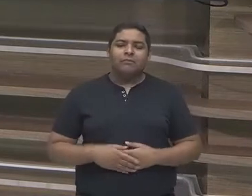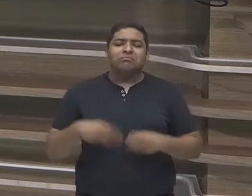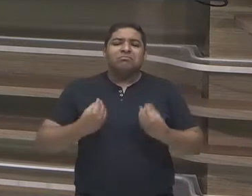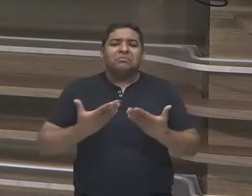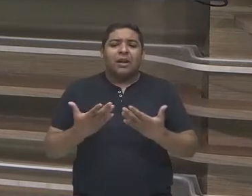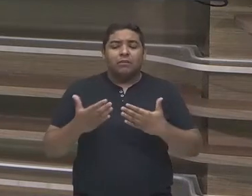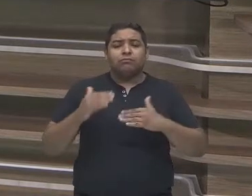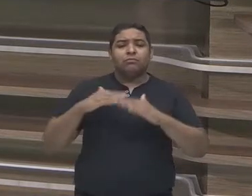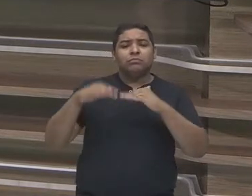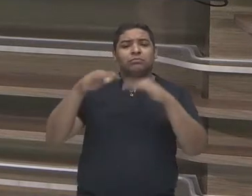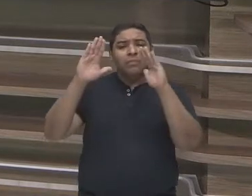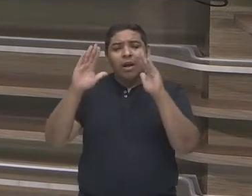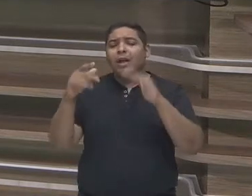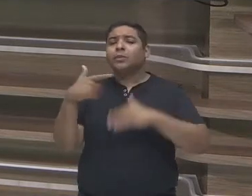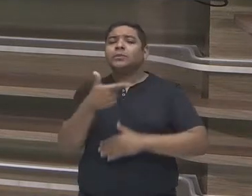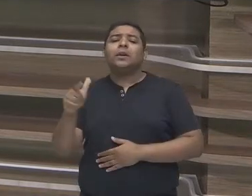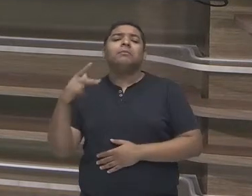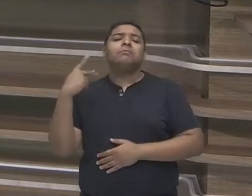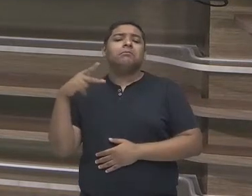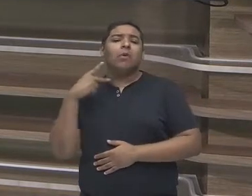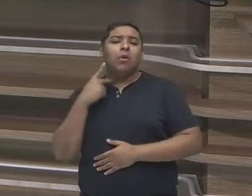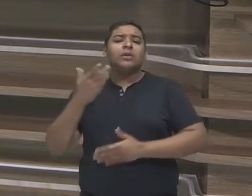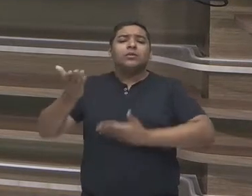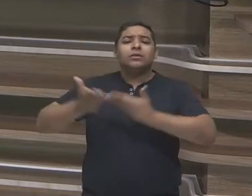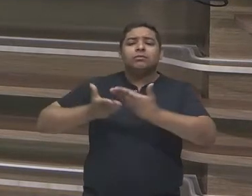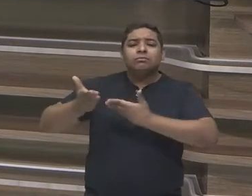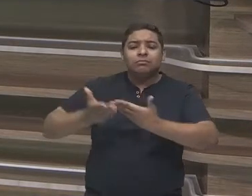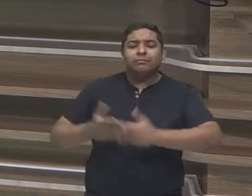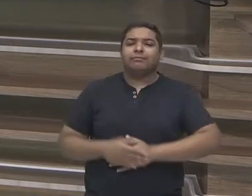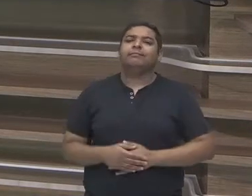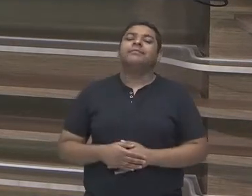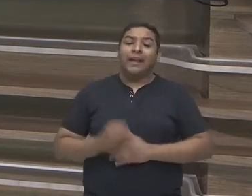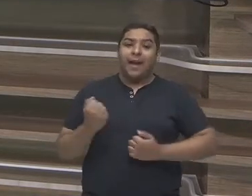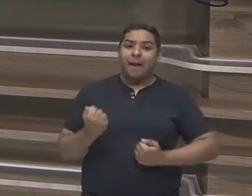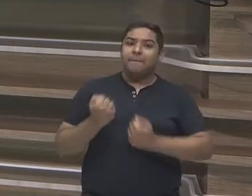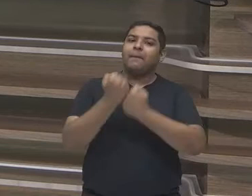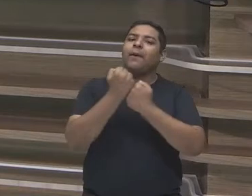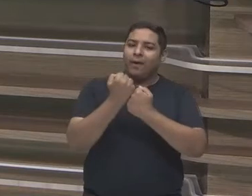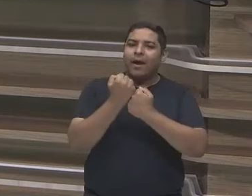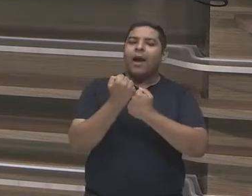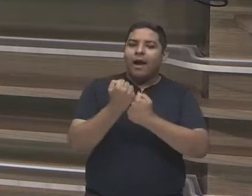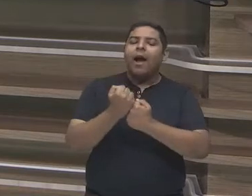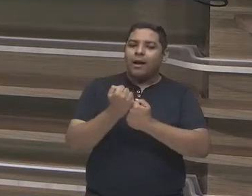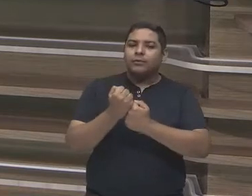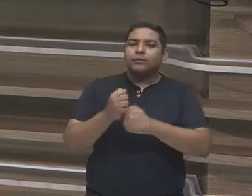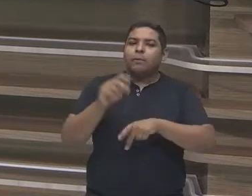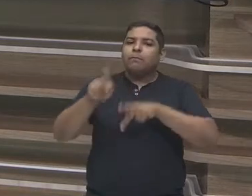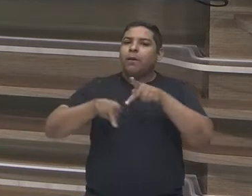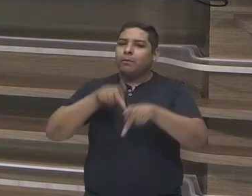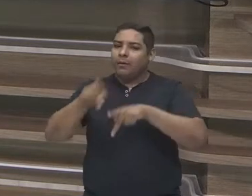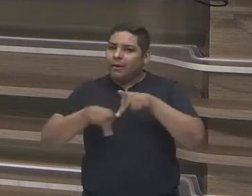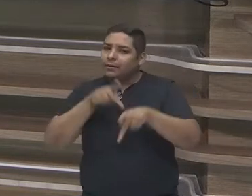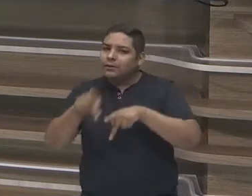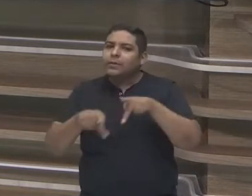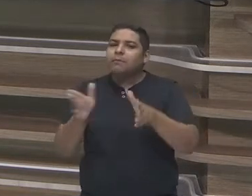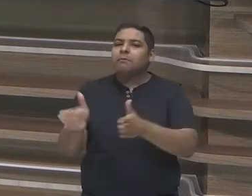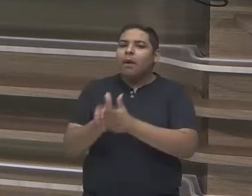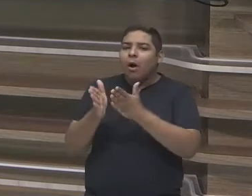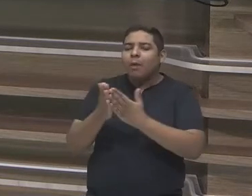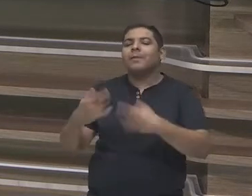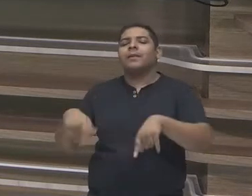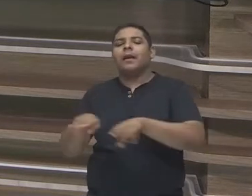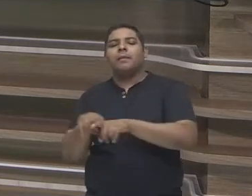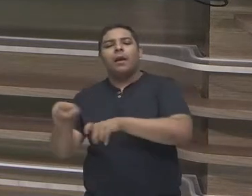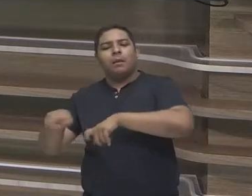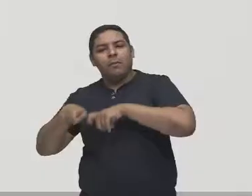poder ter participação política? Mas como vocês viram, apoiados principalmente pela população pobre da cidade e pelos camponeses,